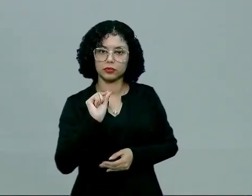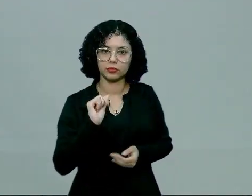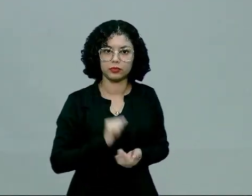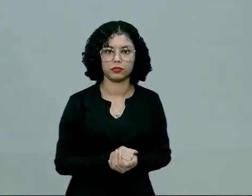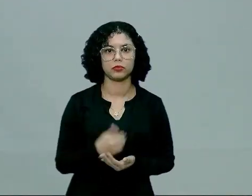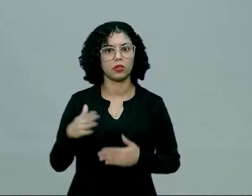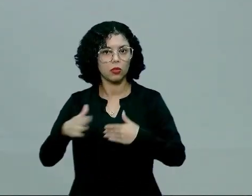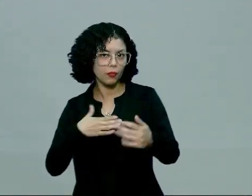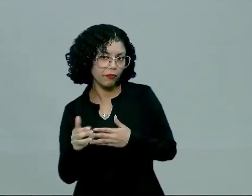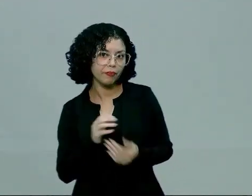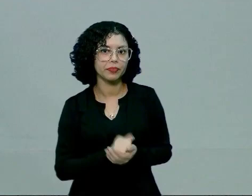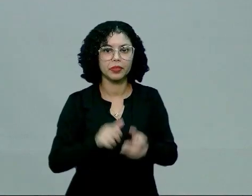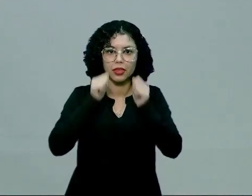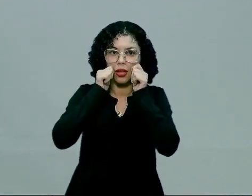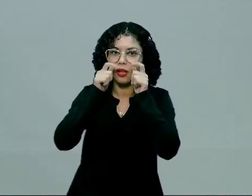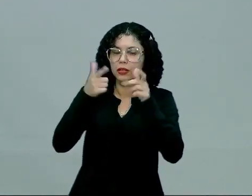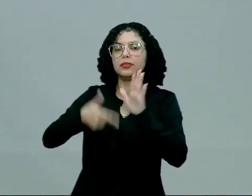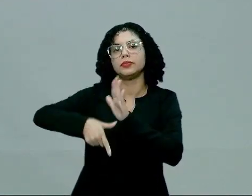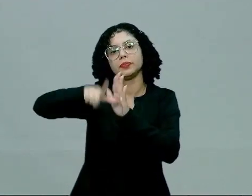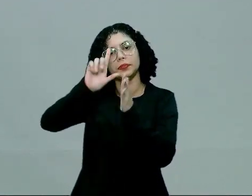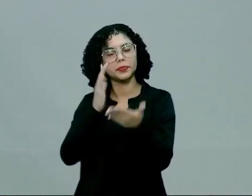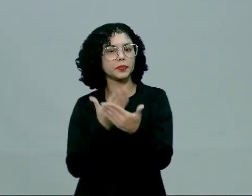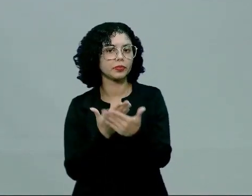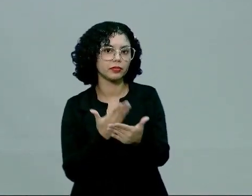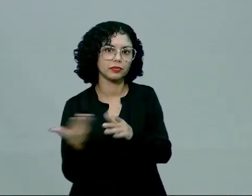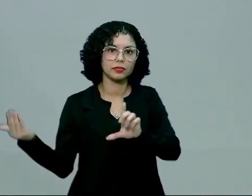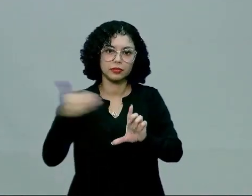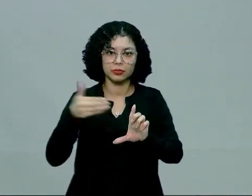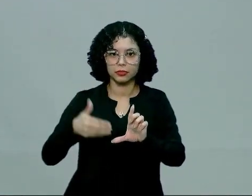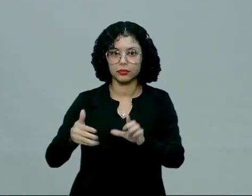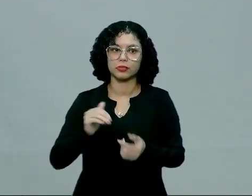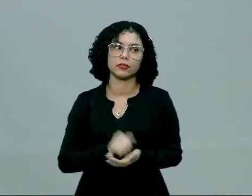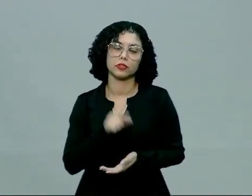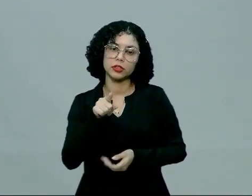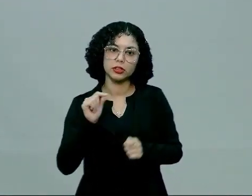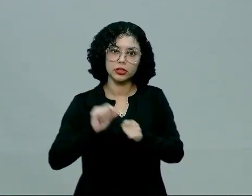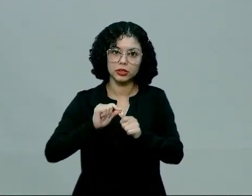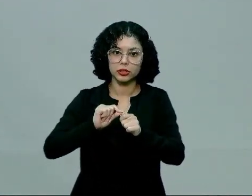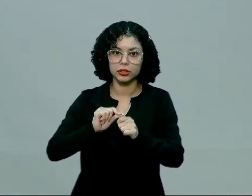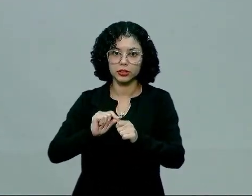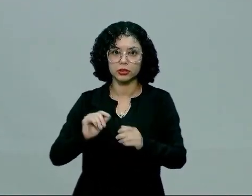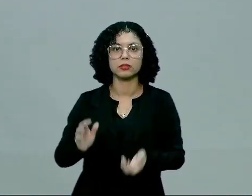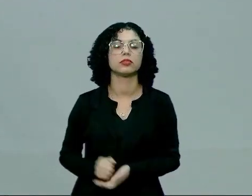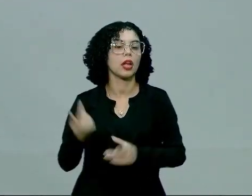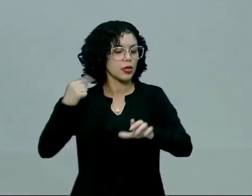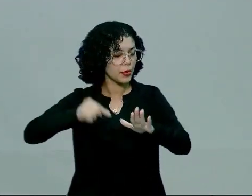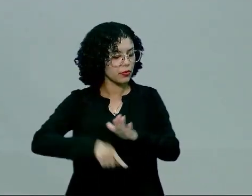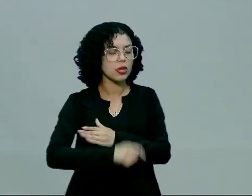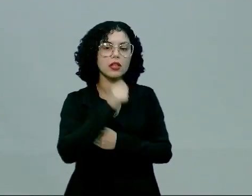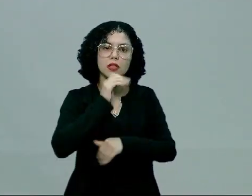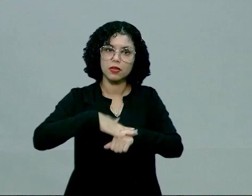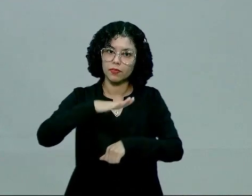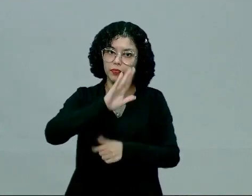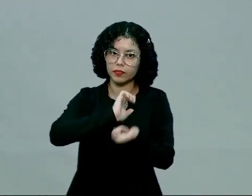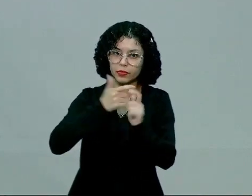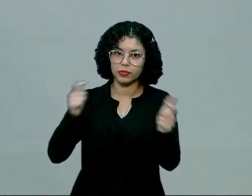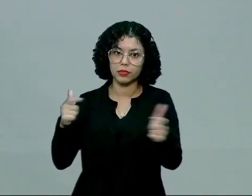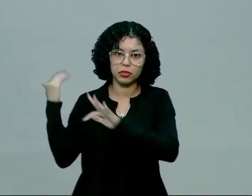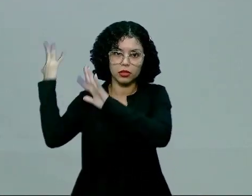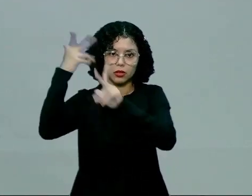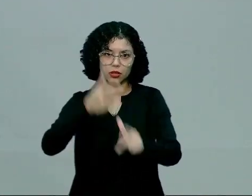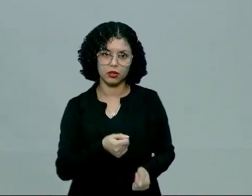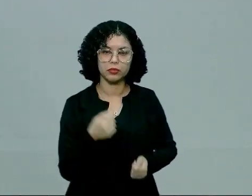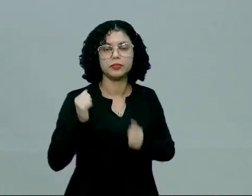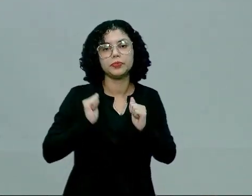permeou qualquer coisa assiste as aulas anteriores acesso a plataforma que é para fazer essa esse aprofundamento um pouco maior isso aqui é só uma